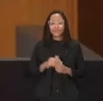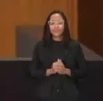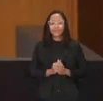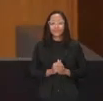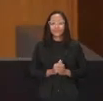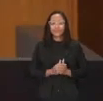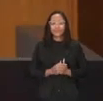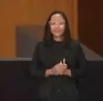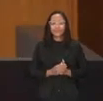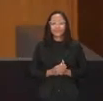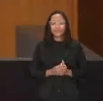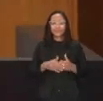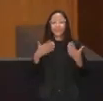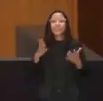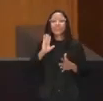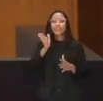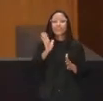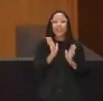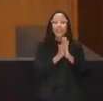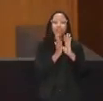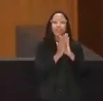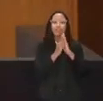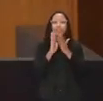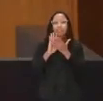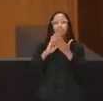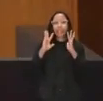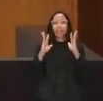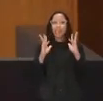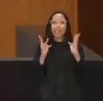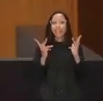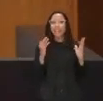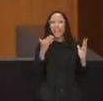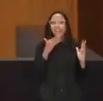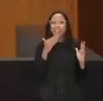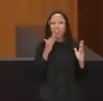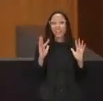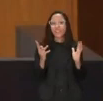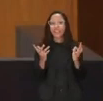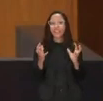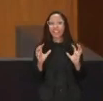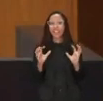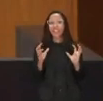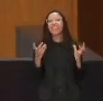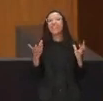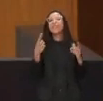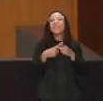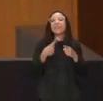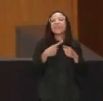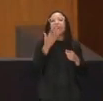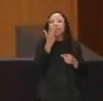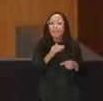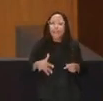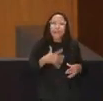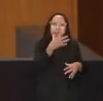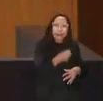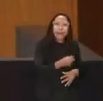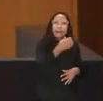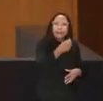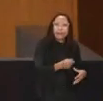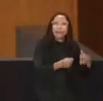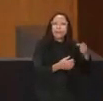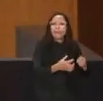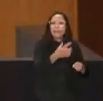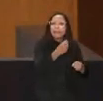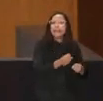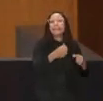ele já tem os dedos tortos, tanto pegar no peito de vaca. É fácil você conhecer produtor de leite. O produtor de